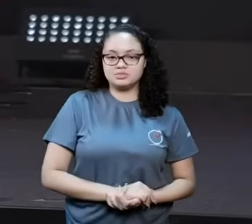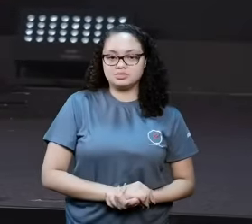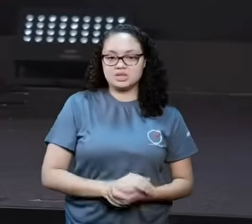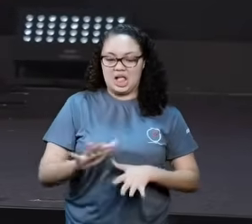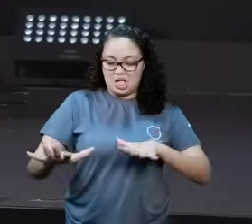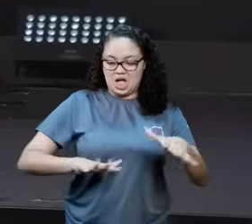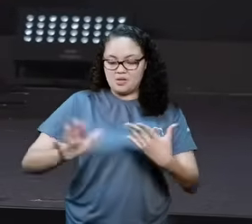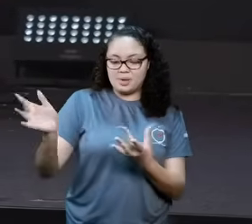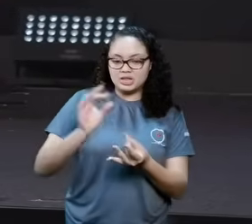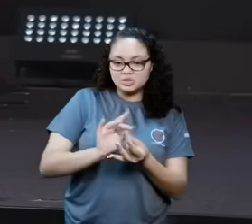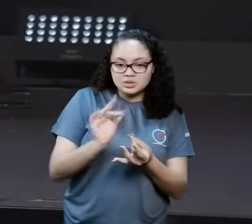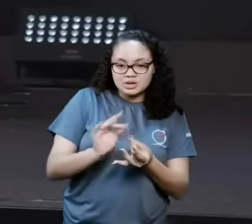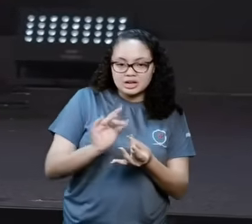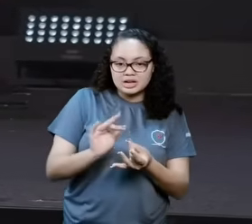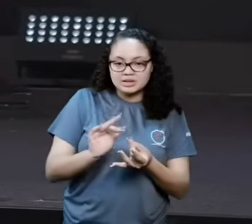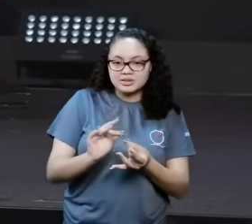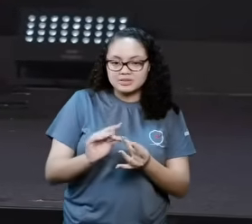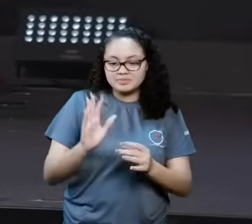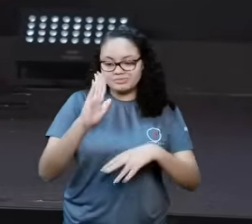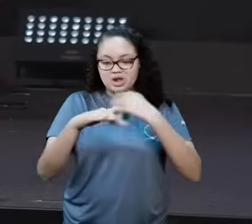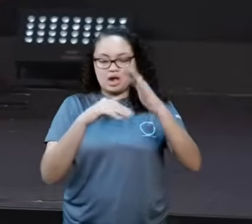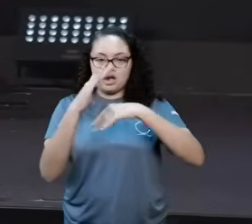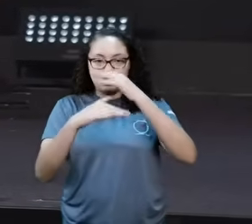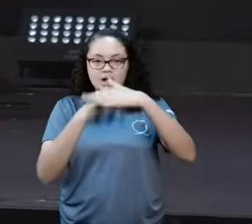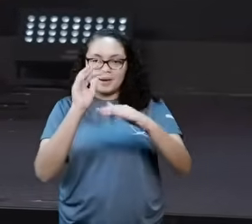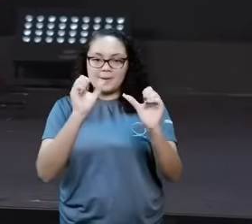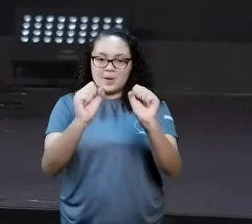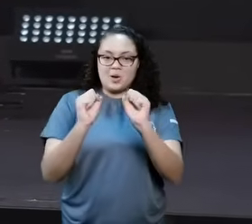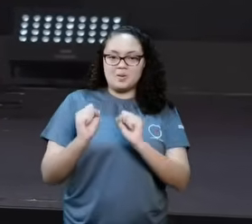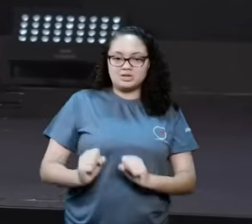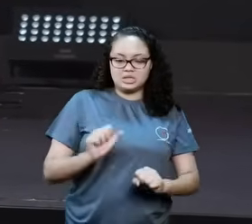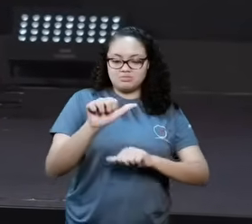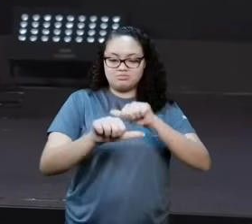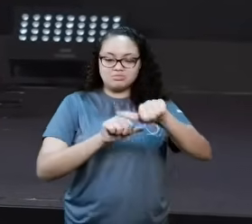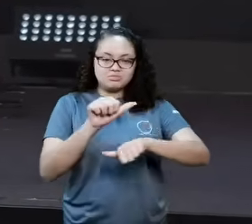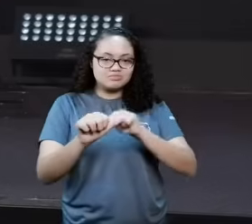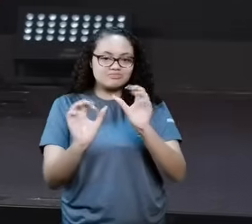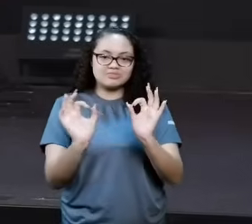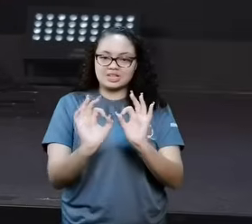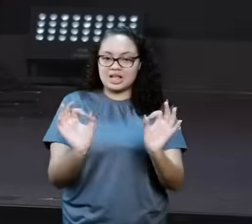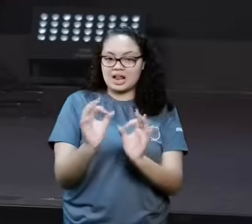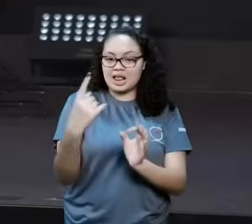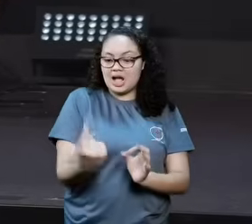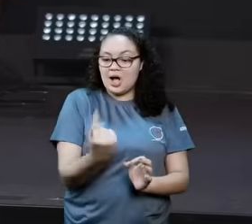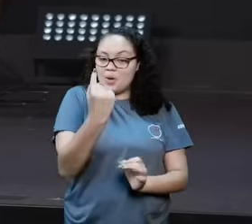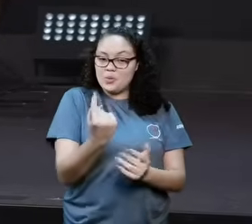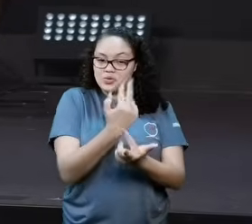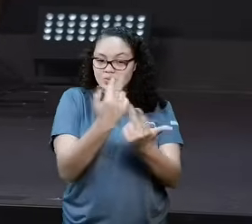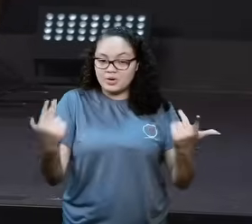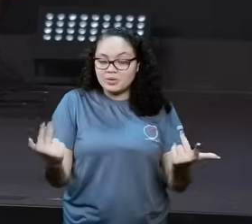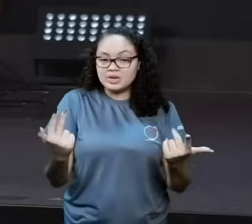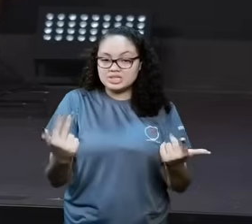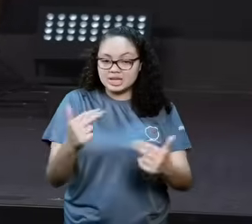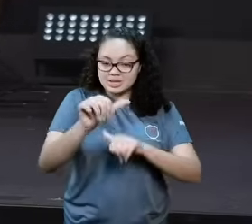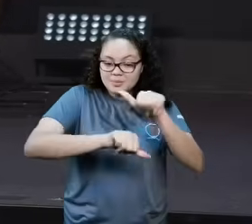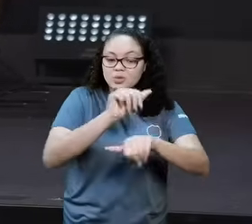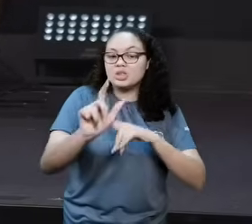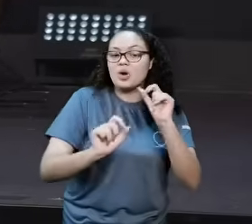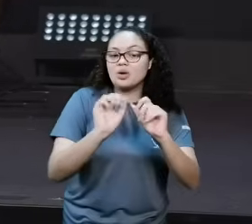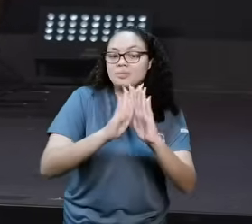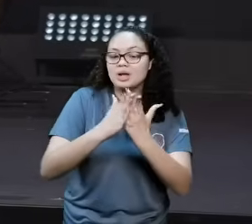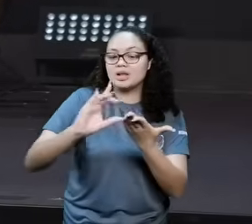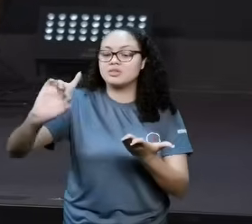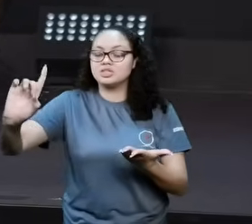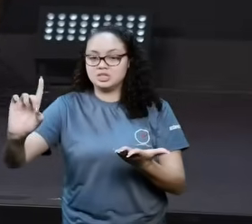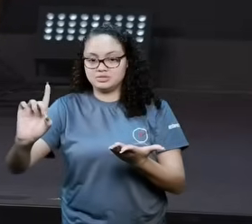Movimento espiritual não desenvolve poder de transformação. A única coisa que transforma é a palavra. Tanto